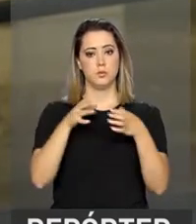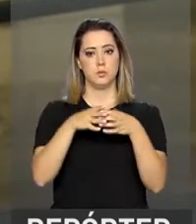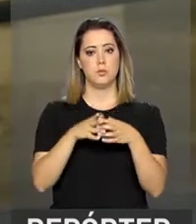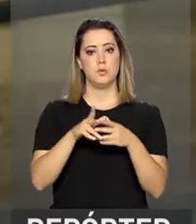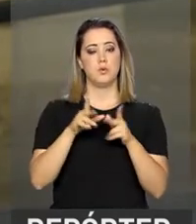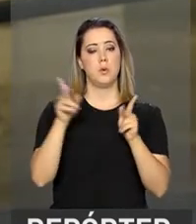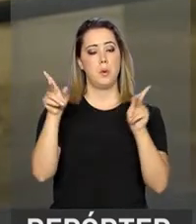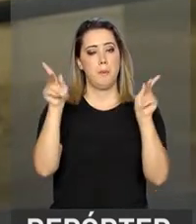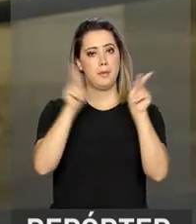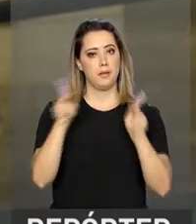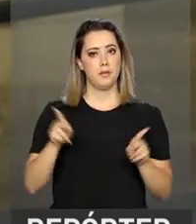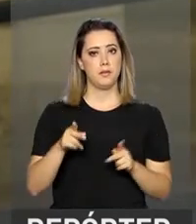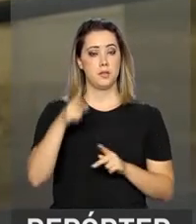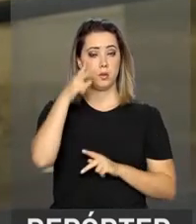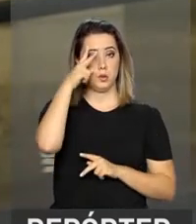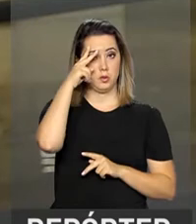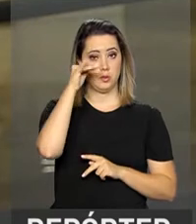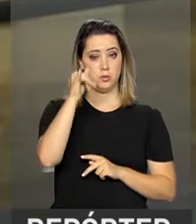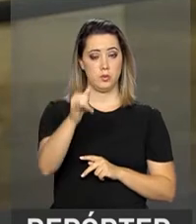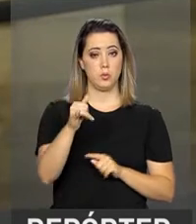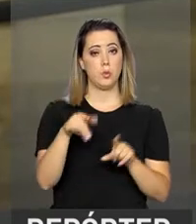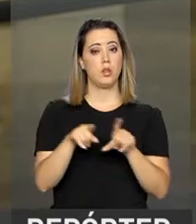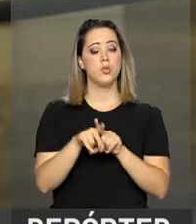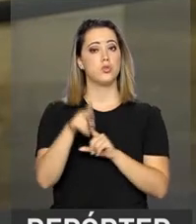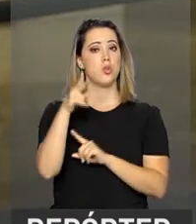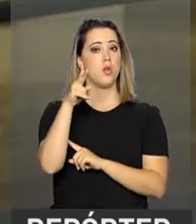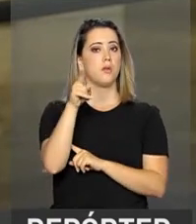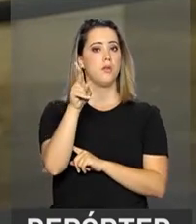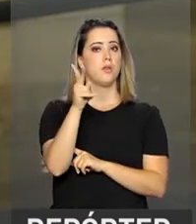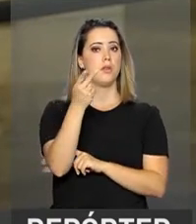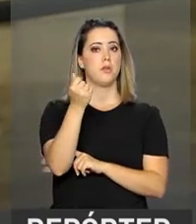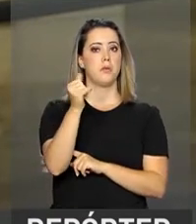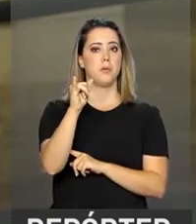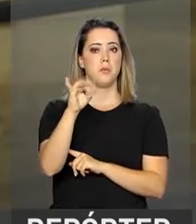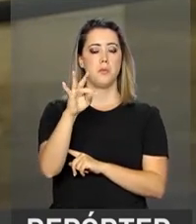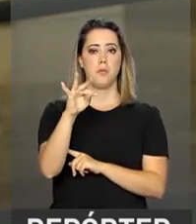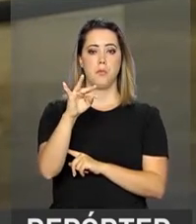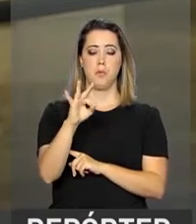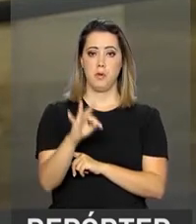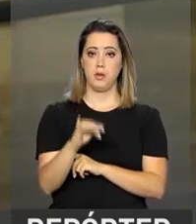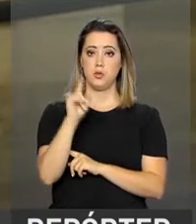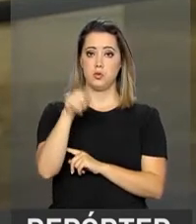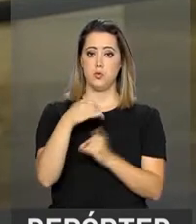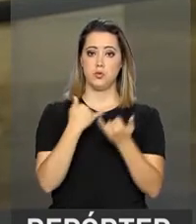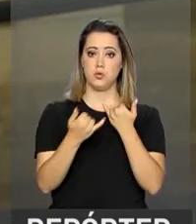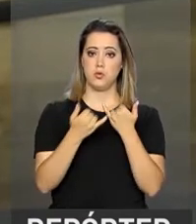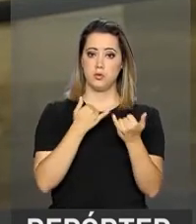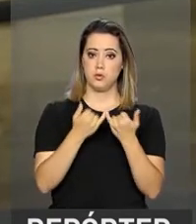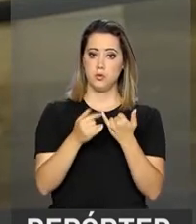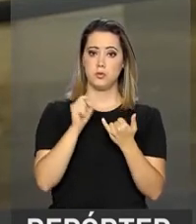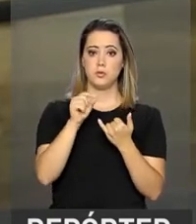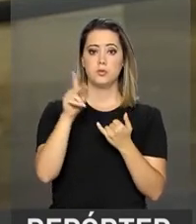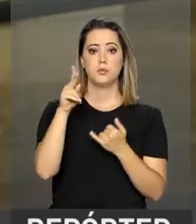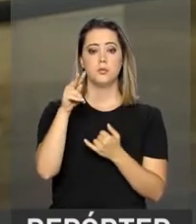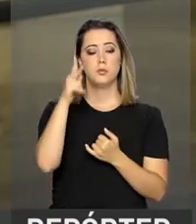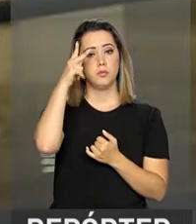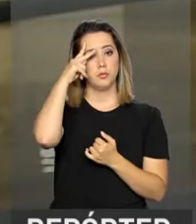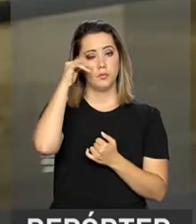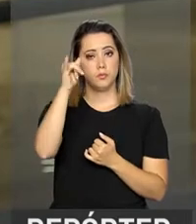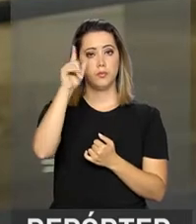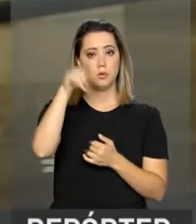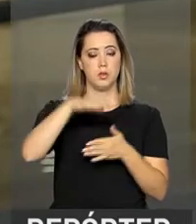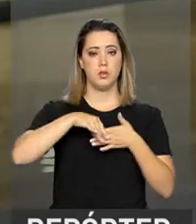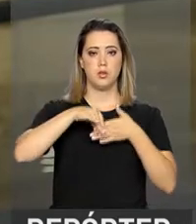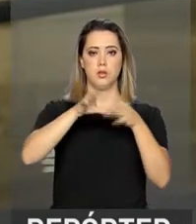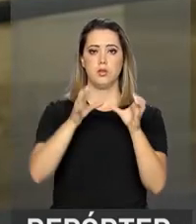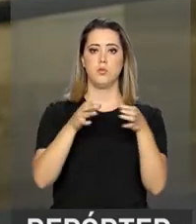missões de paz no Haiti. Em missões de paz internacionais, perdão, como por exemplo no Haiti, que é liderada